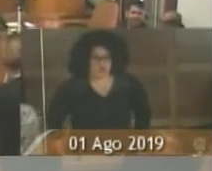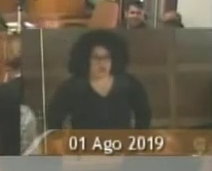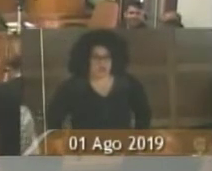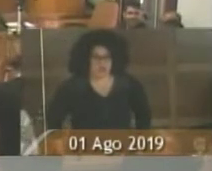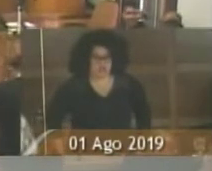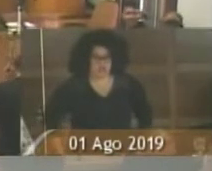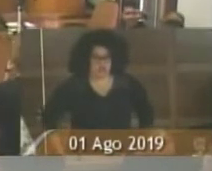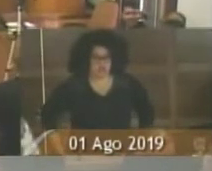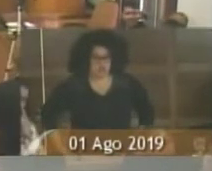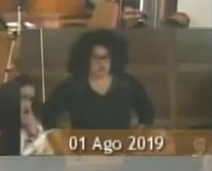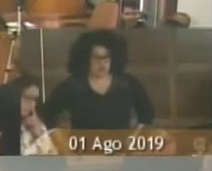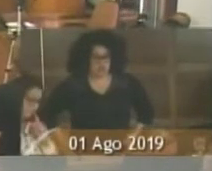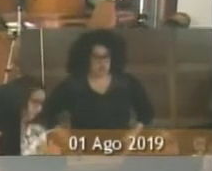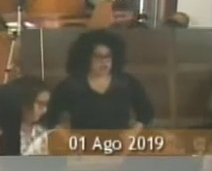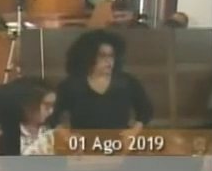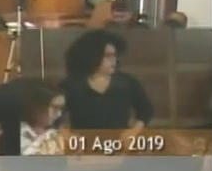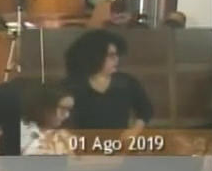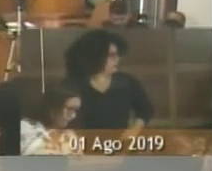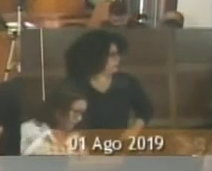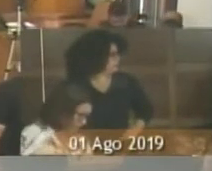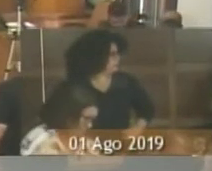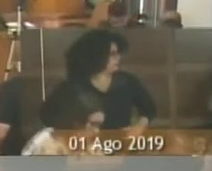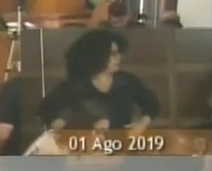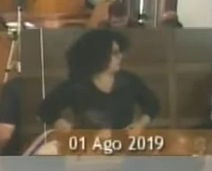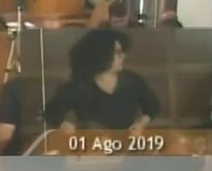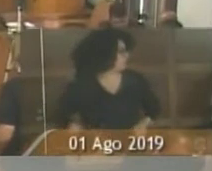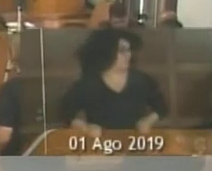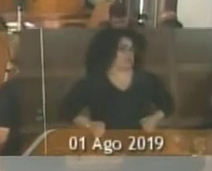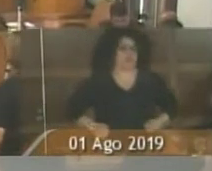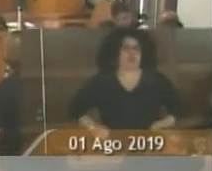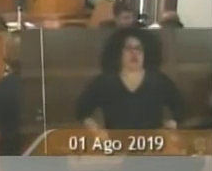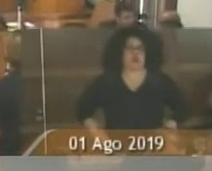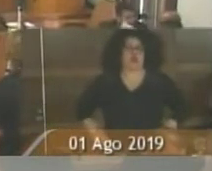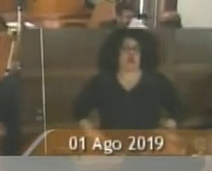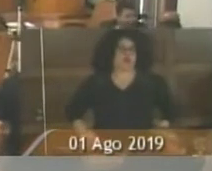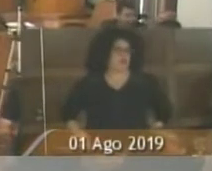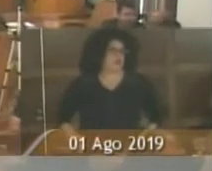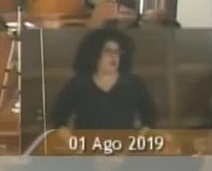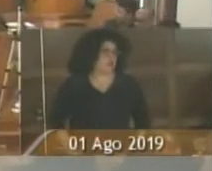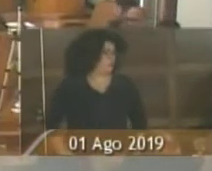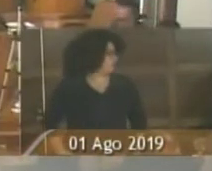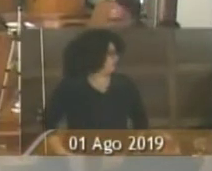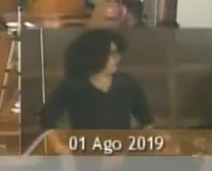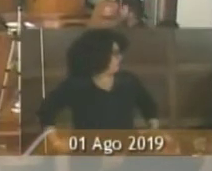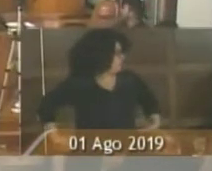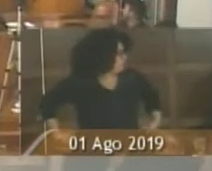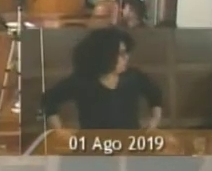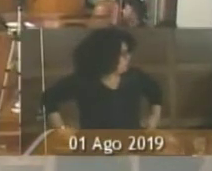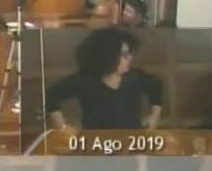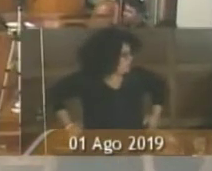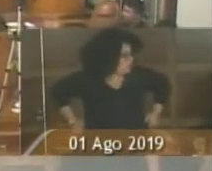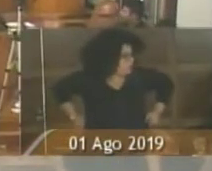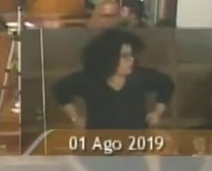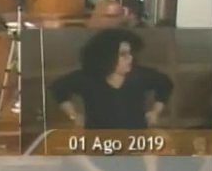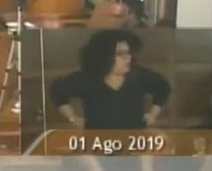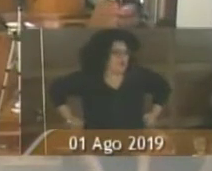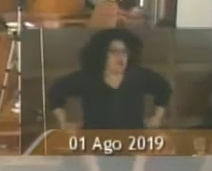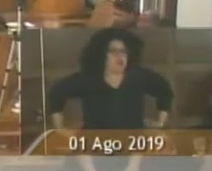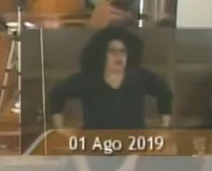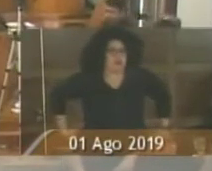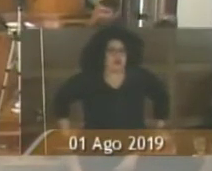Bom, rapidamente aqui, eu vou... Só um momentinho, vereador Elinho. Importante só